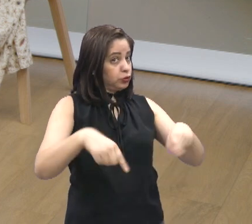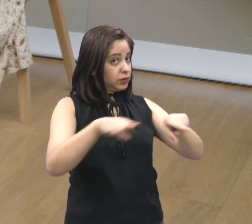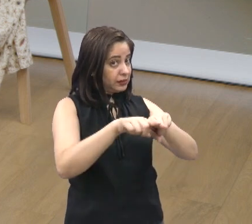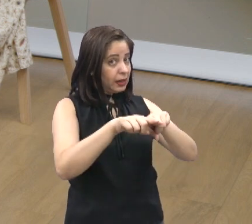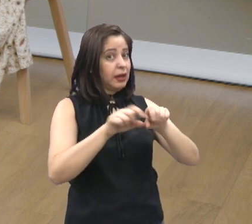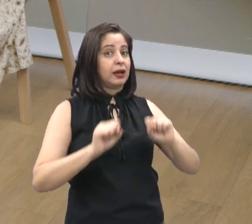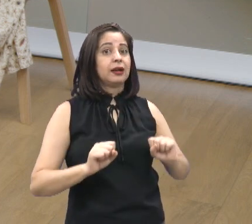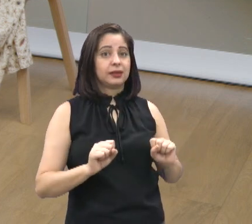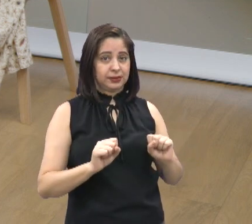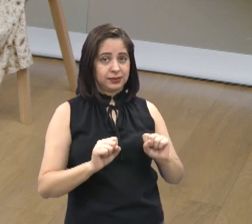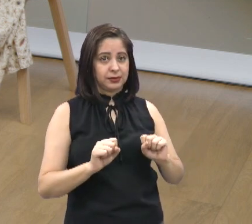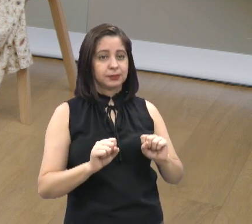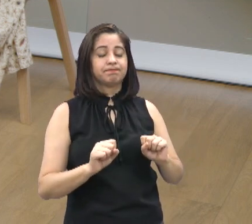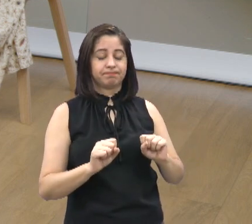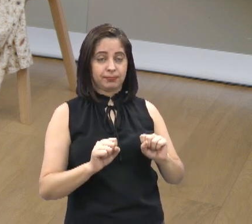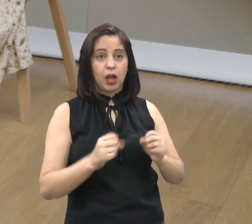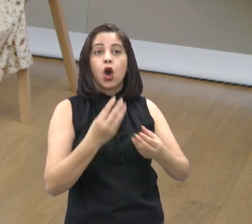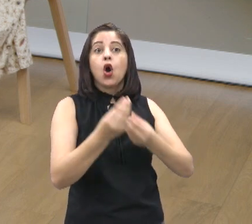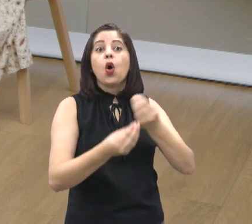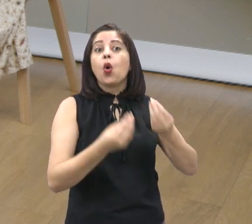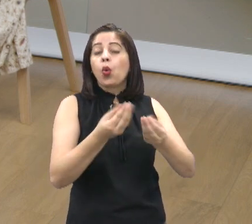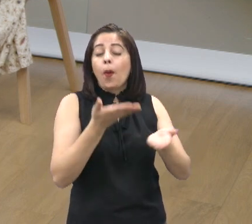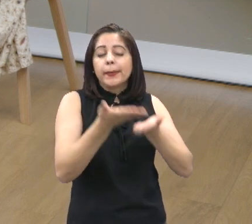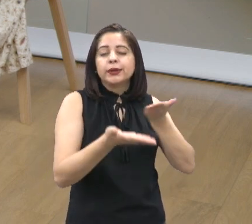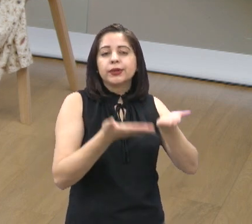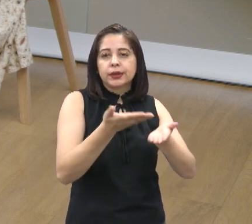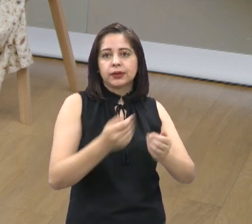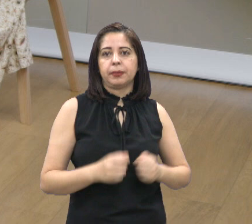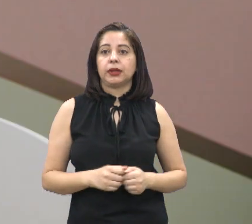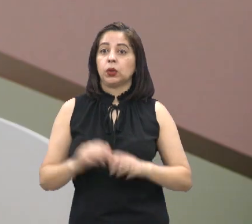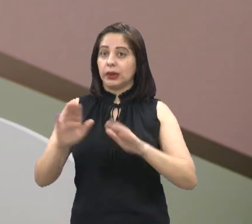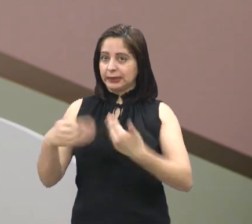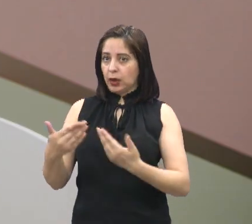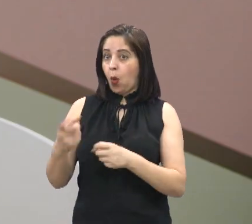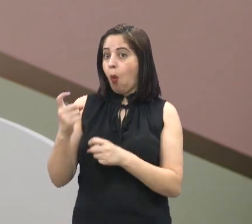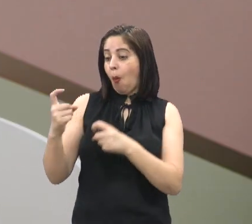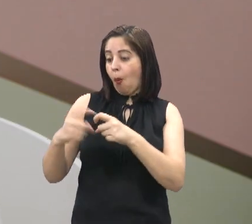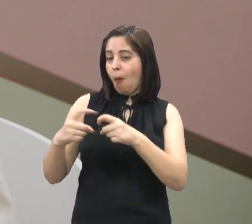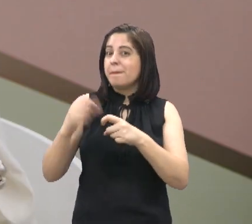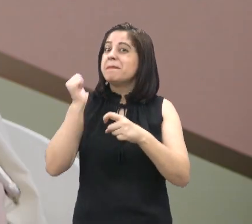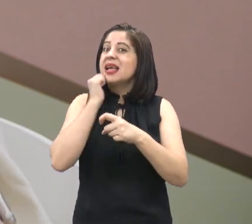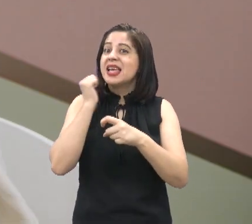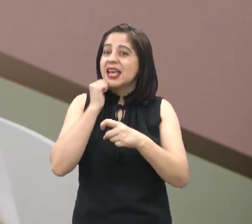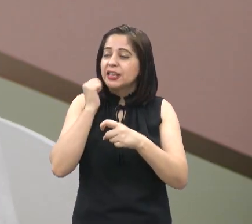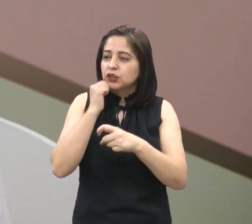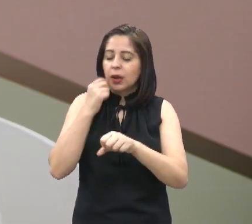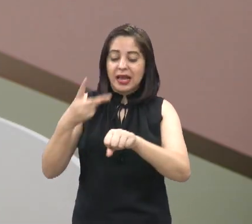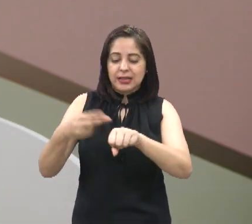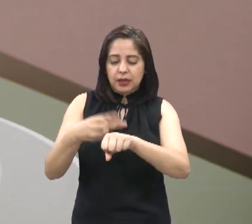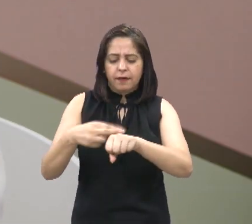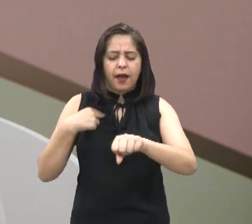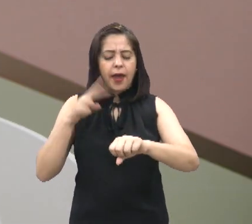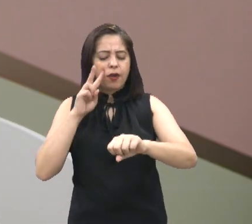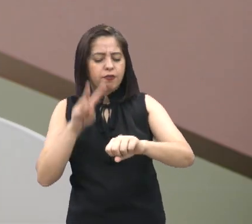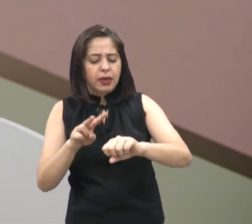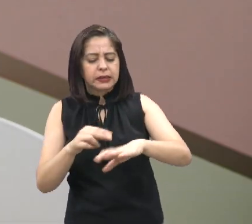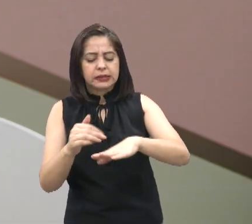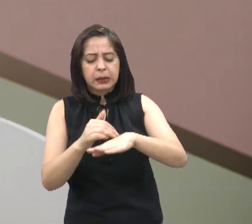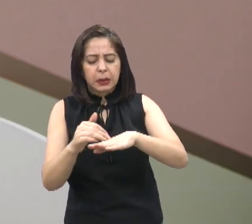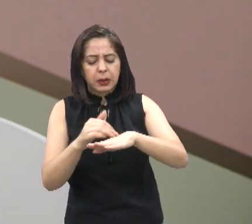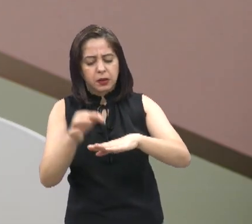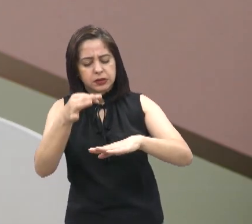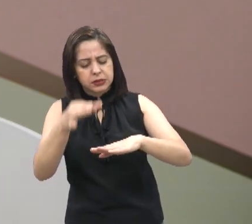a cirurgia, como que o paciente deve tratar? Normalmente o ortopedista vai acompanhando, né, nas primeiras semanas, né, a cicatrização, como é que o paciente